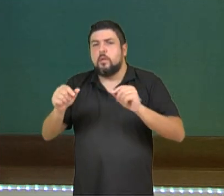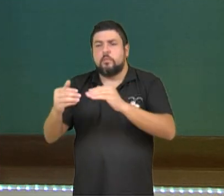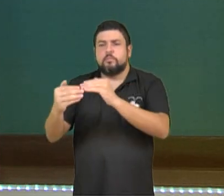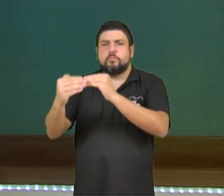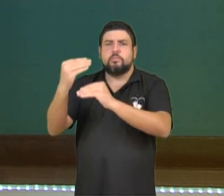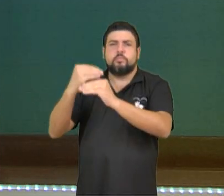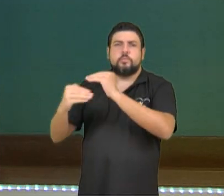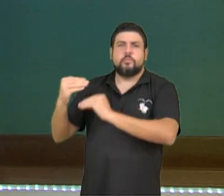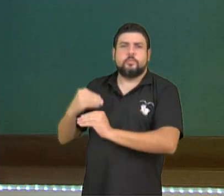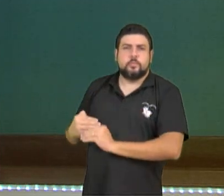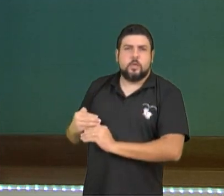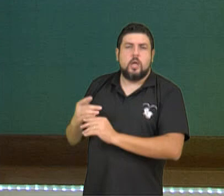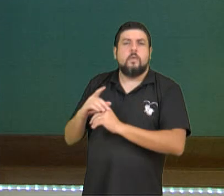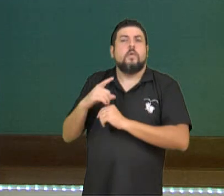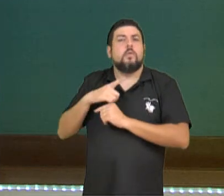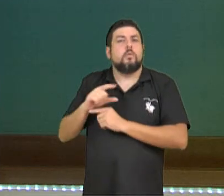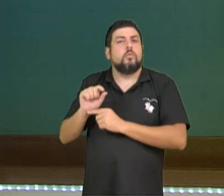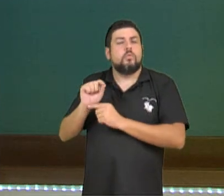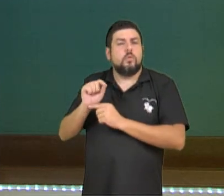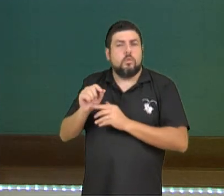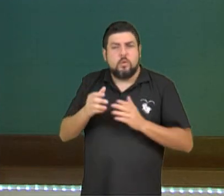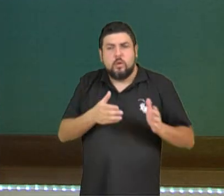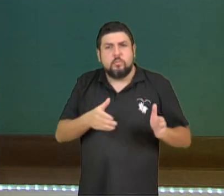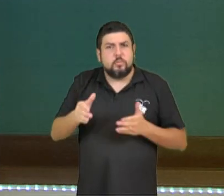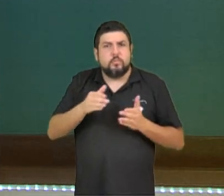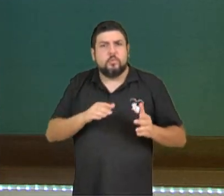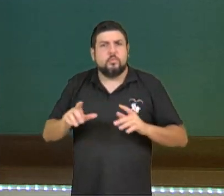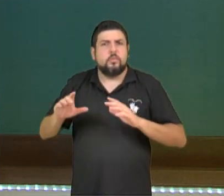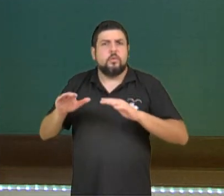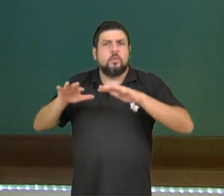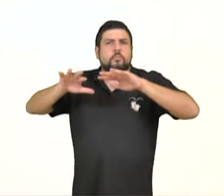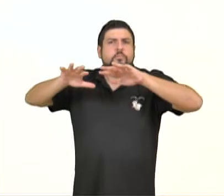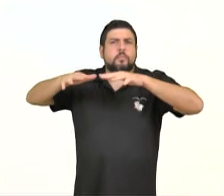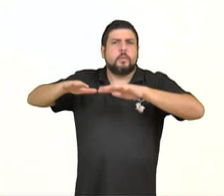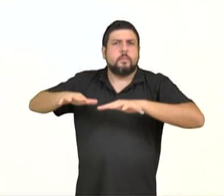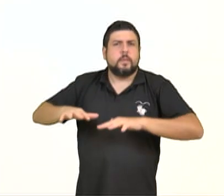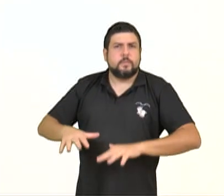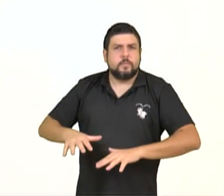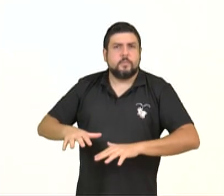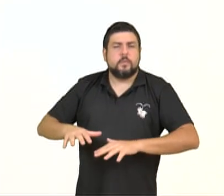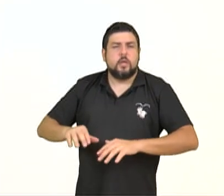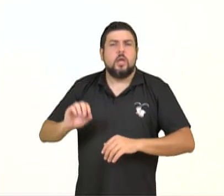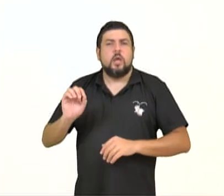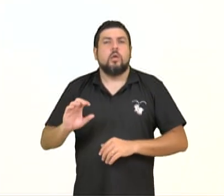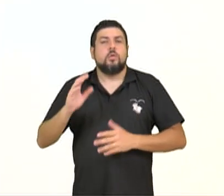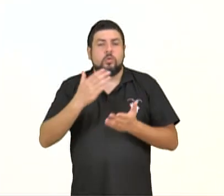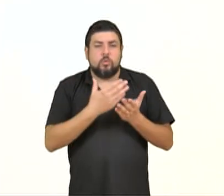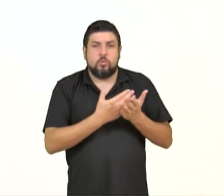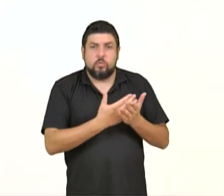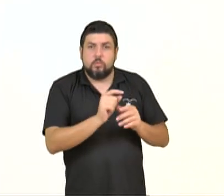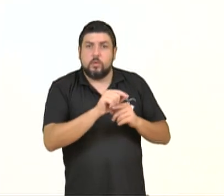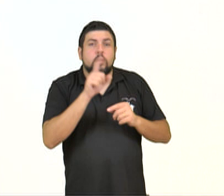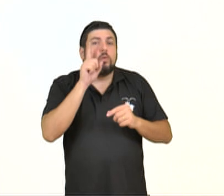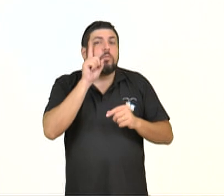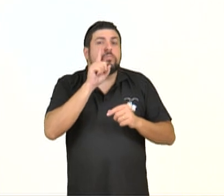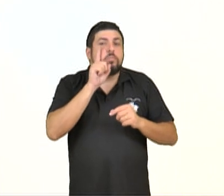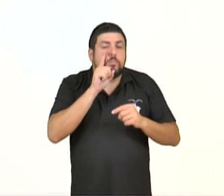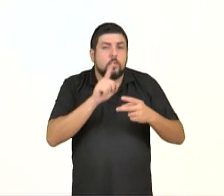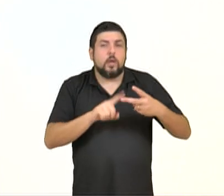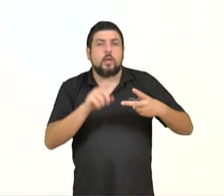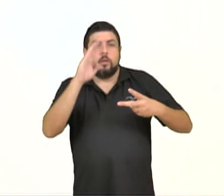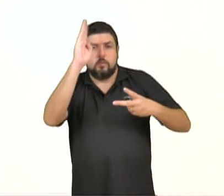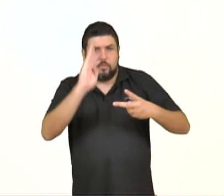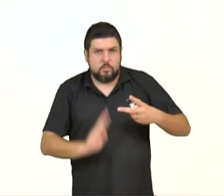uma diminuição em termos de produção interna do país. E isso se assenta desde Estados Unidos, Brasil, como